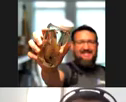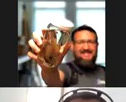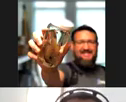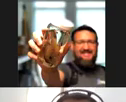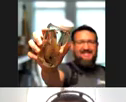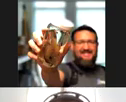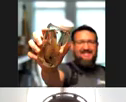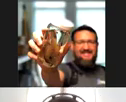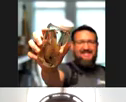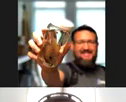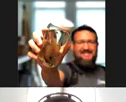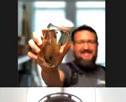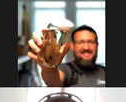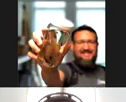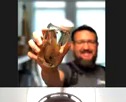né?